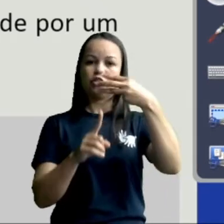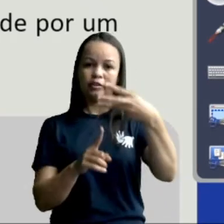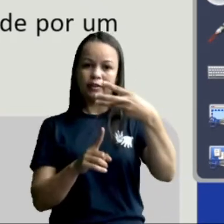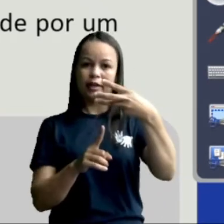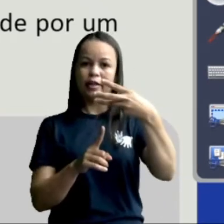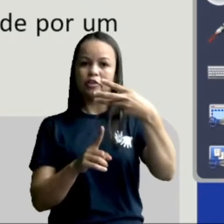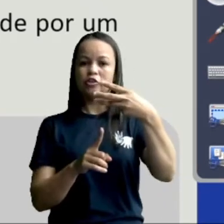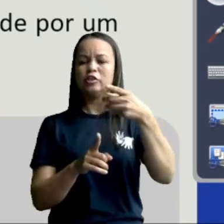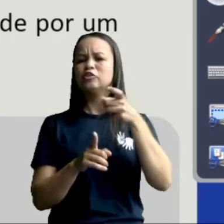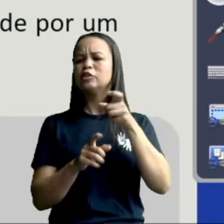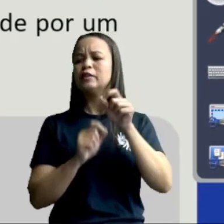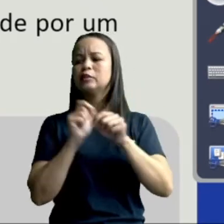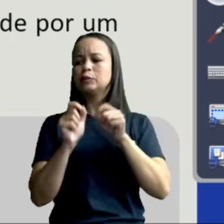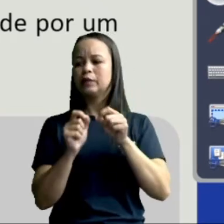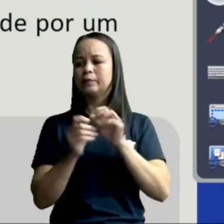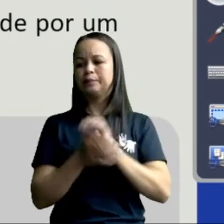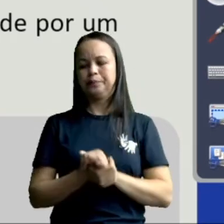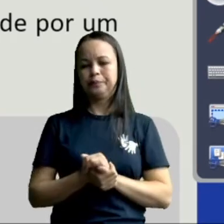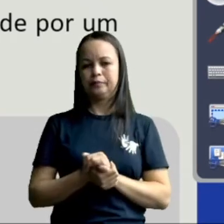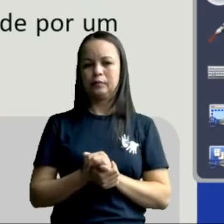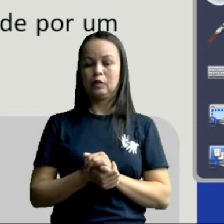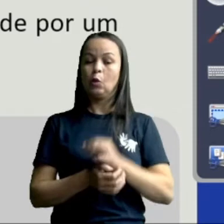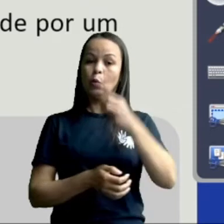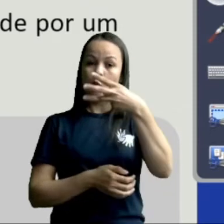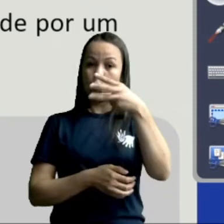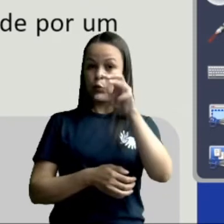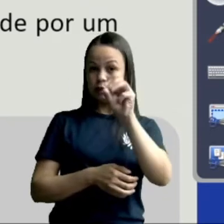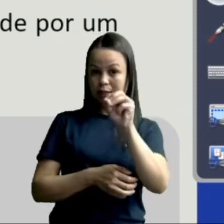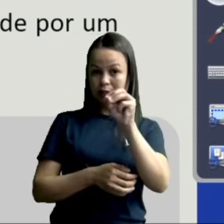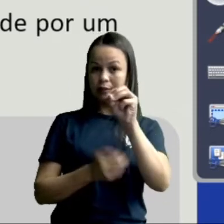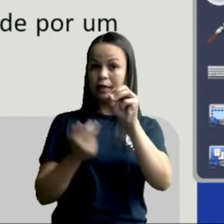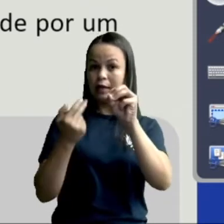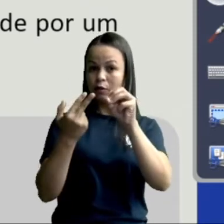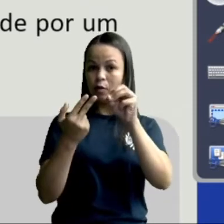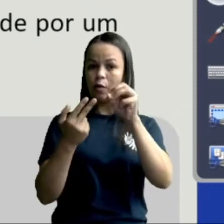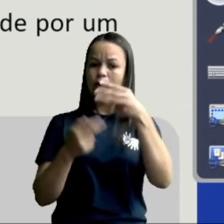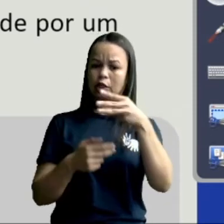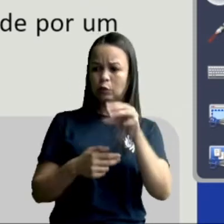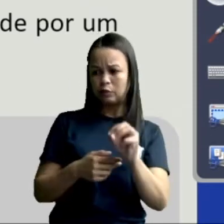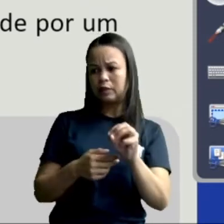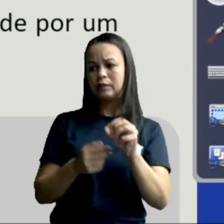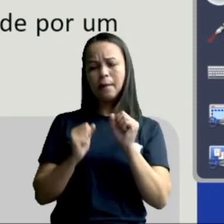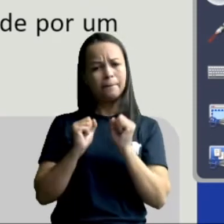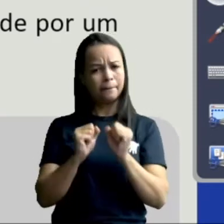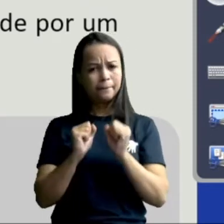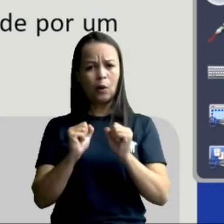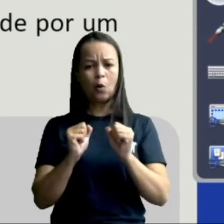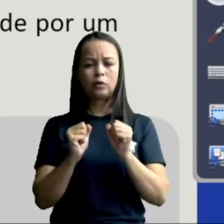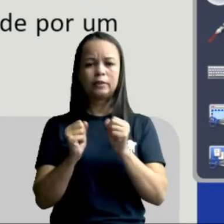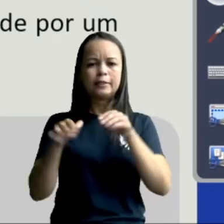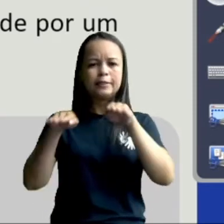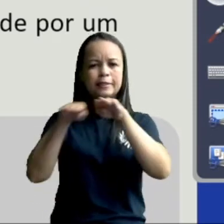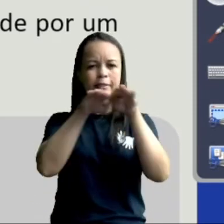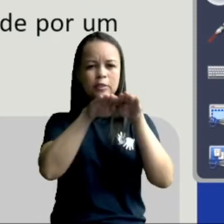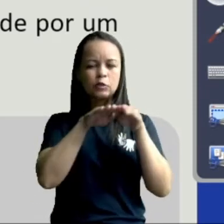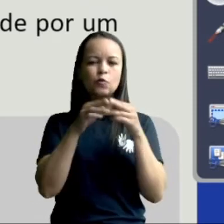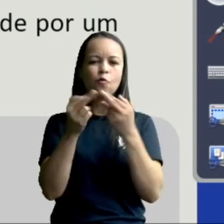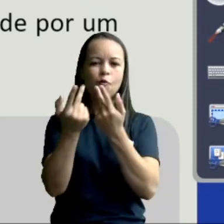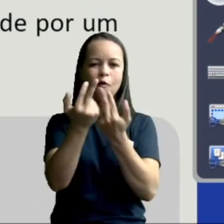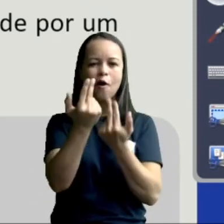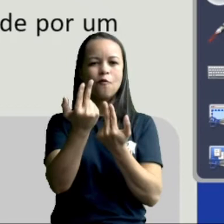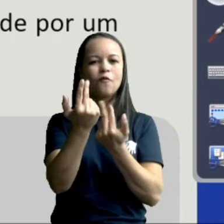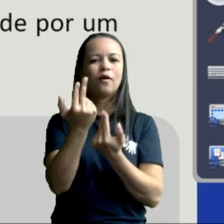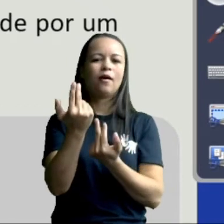propriedade transitiva diz que o 30 é escrito desse jeito e desse. Então, a gente pode igualar